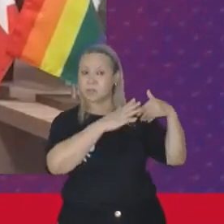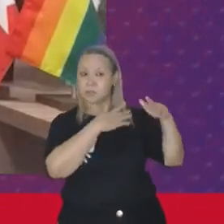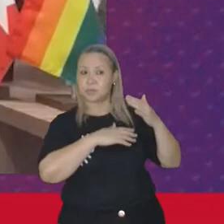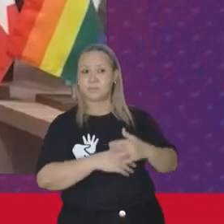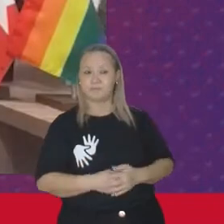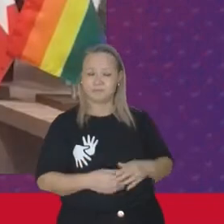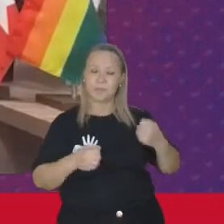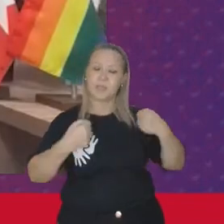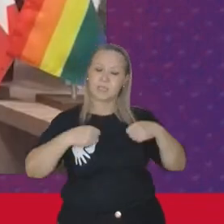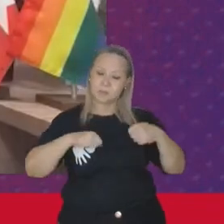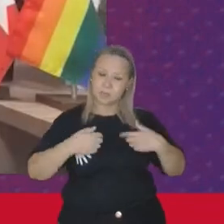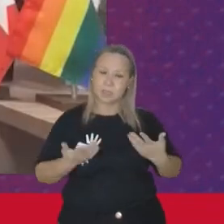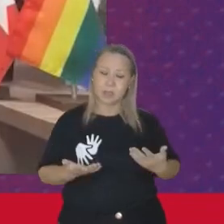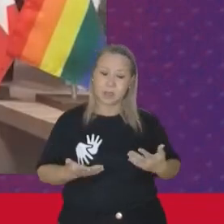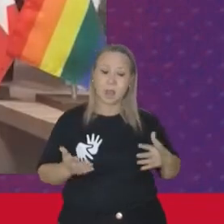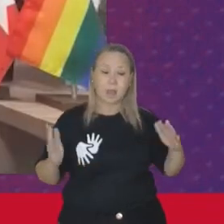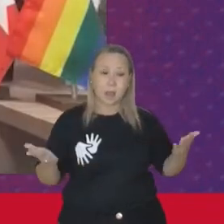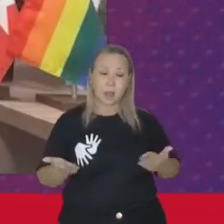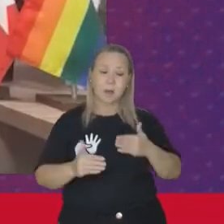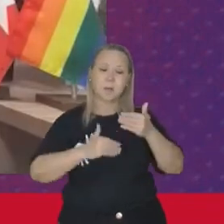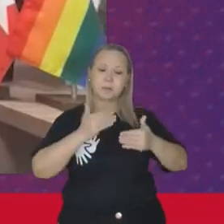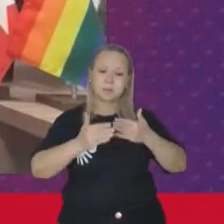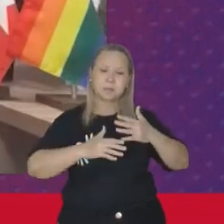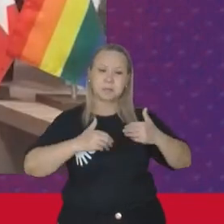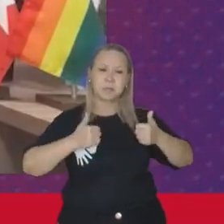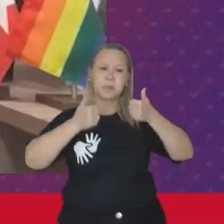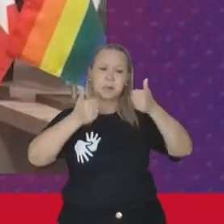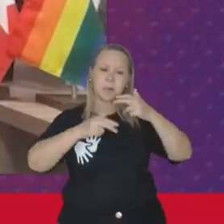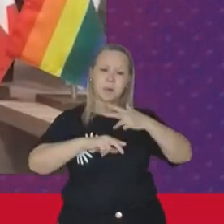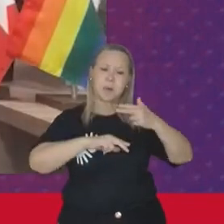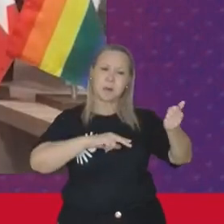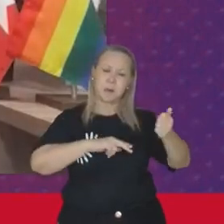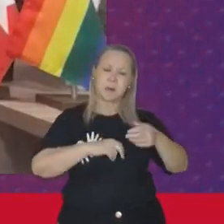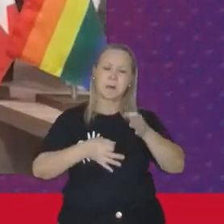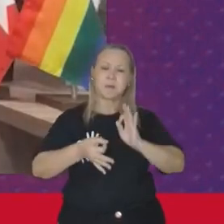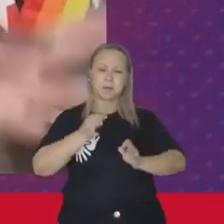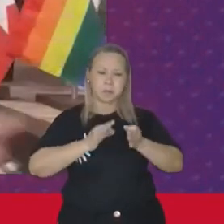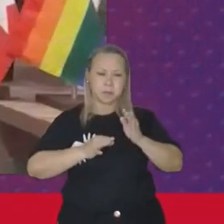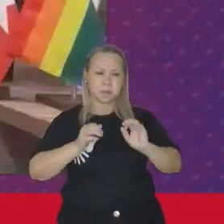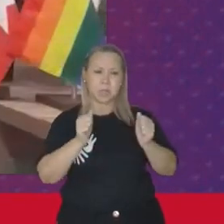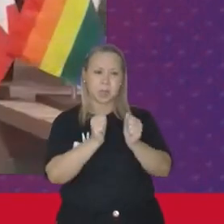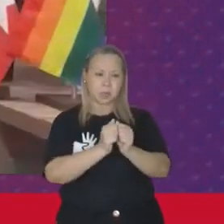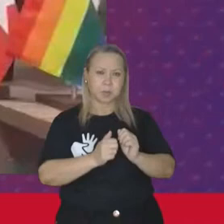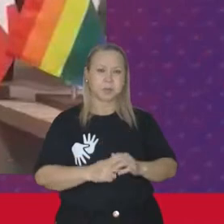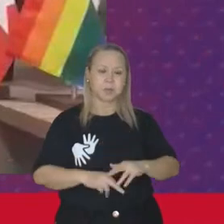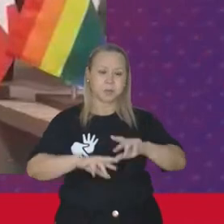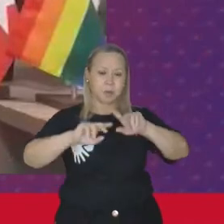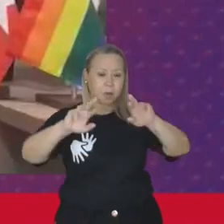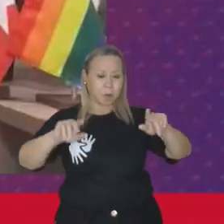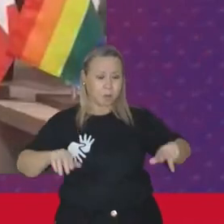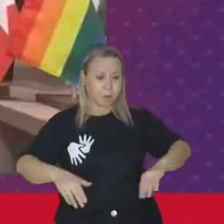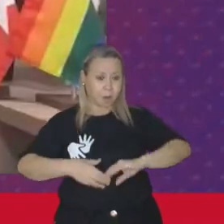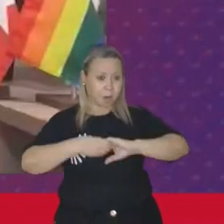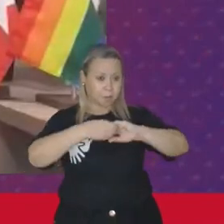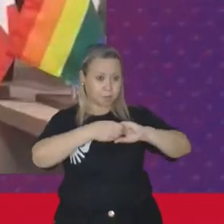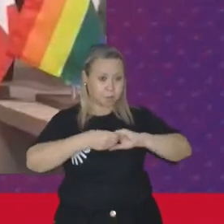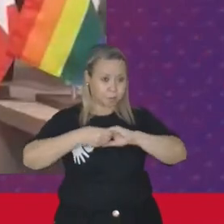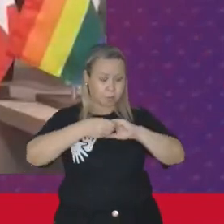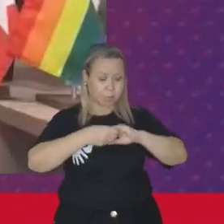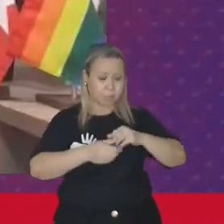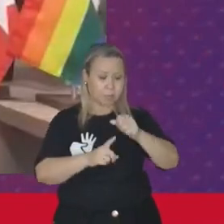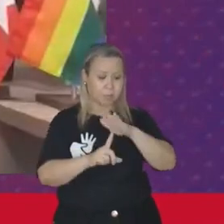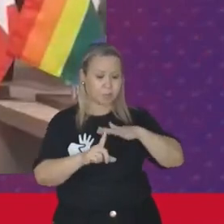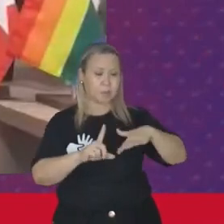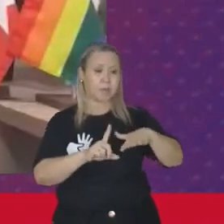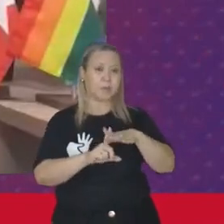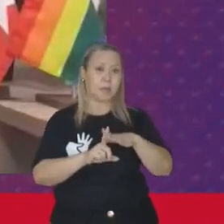De lá para cá, vários avanços foram conquistados através do judiciário, né, e por vários parceiros e parceiras aí na sociedade,